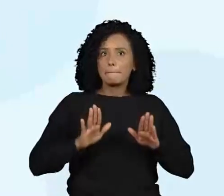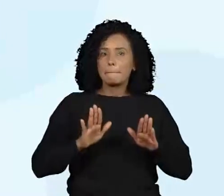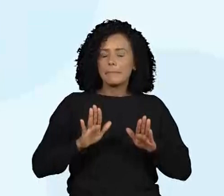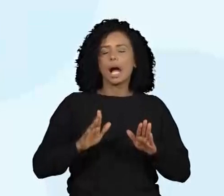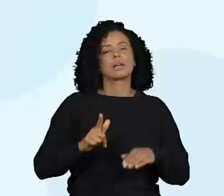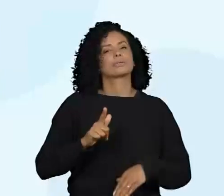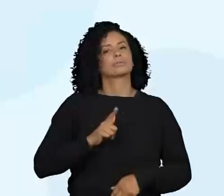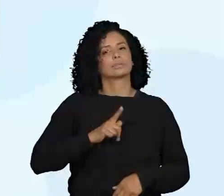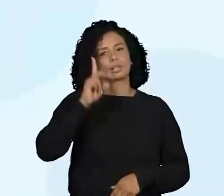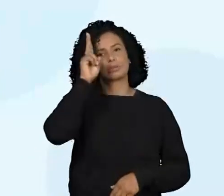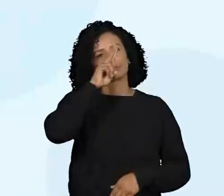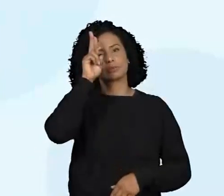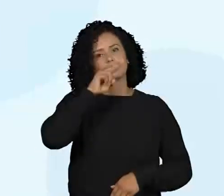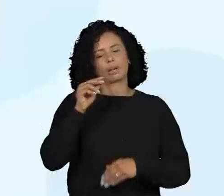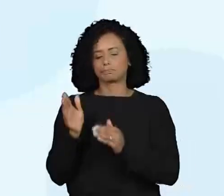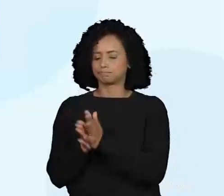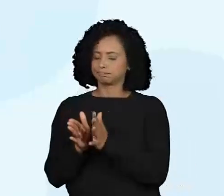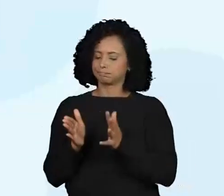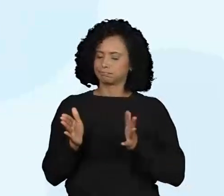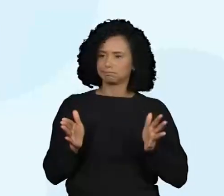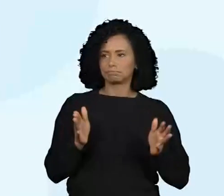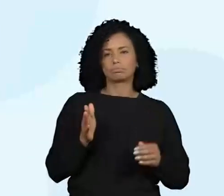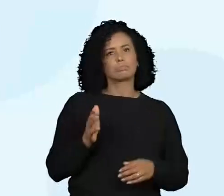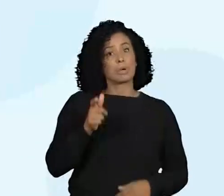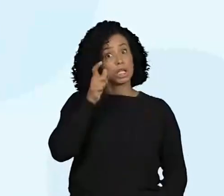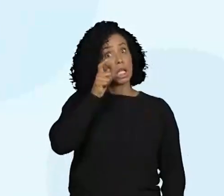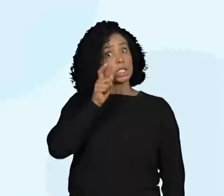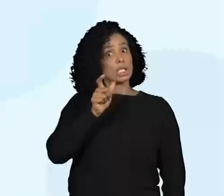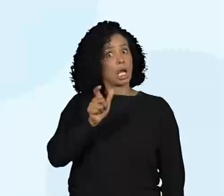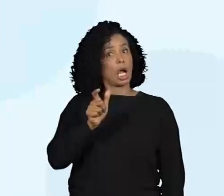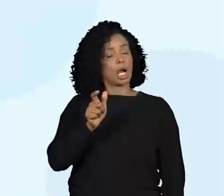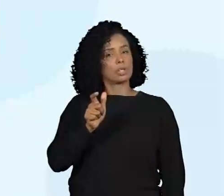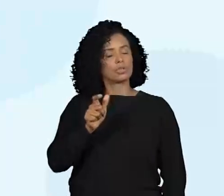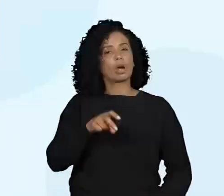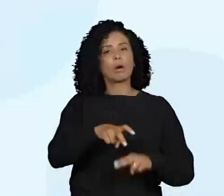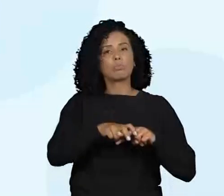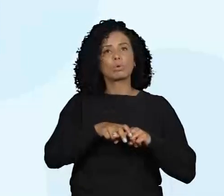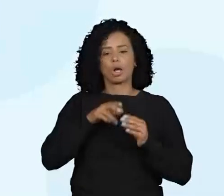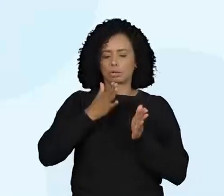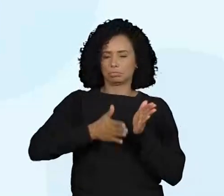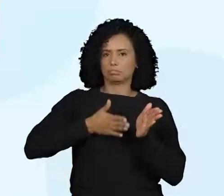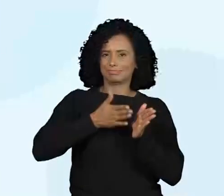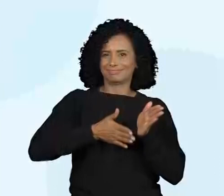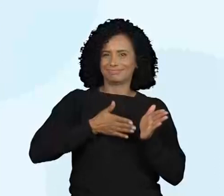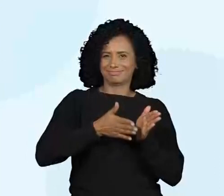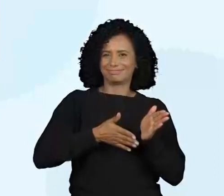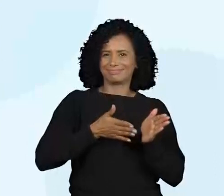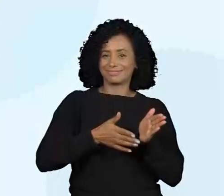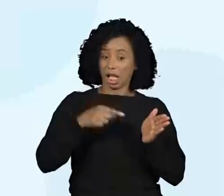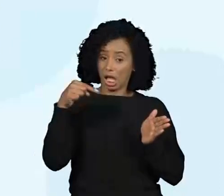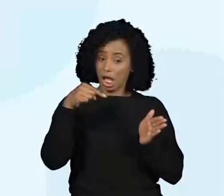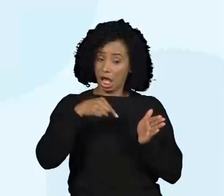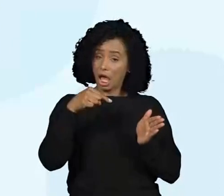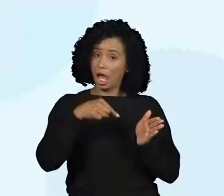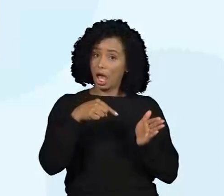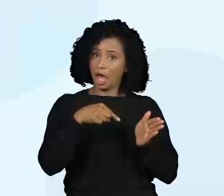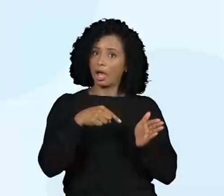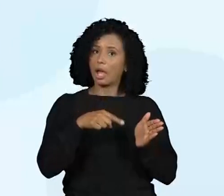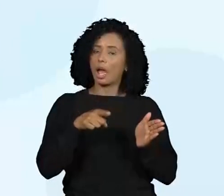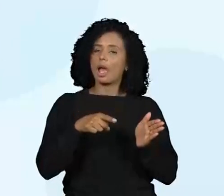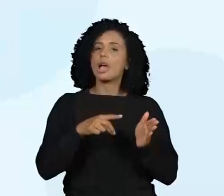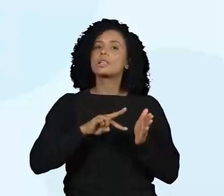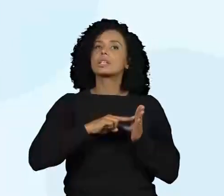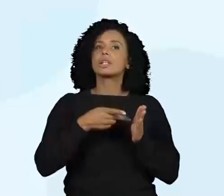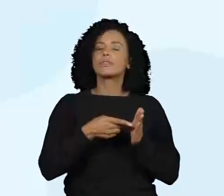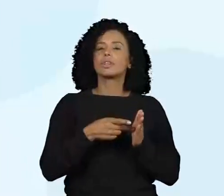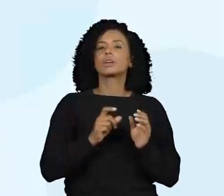aí muito interessante por trás desse meio de transporte. O transporte é um conceito